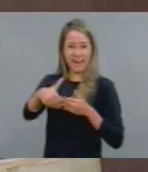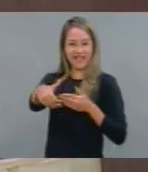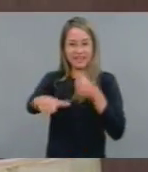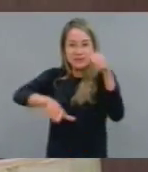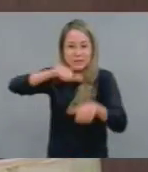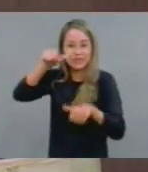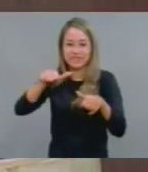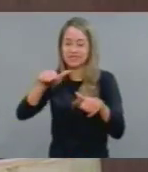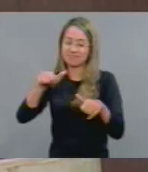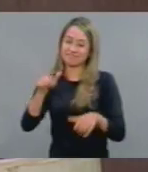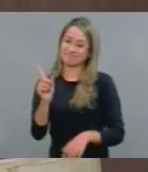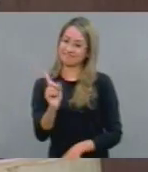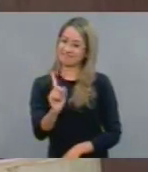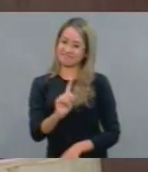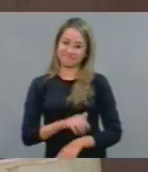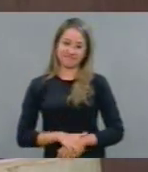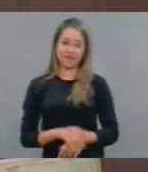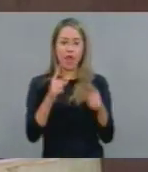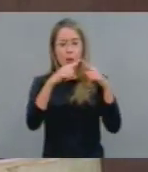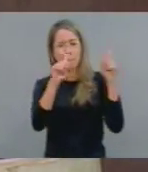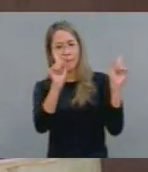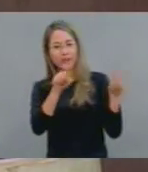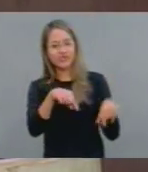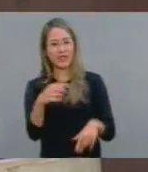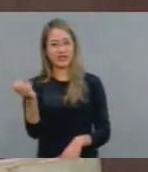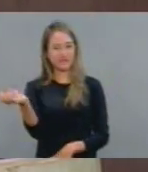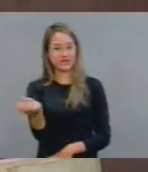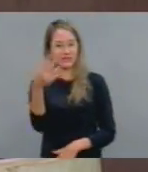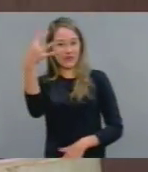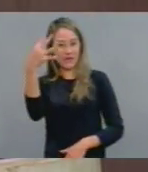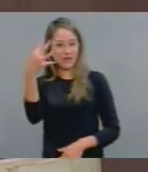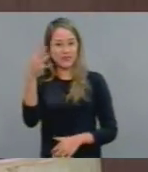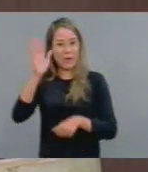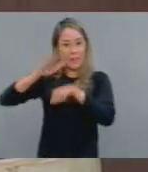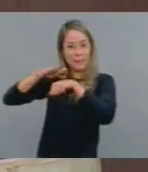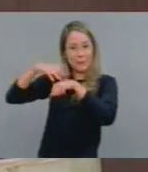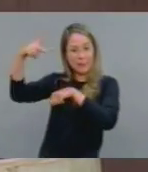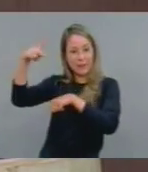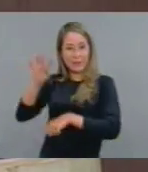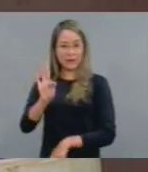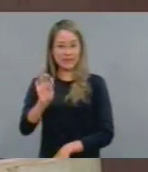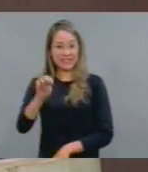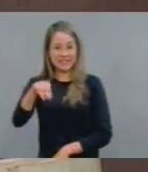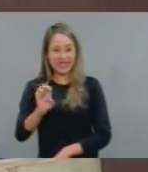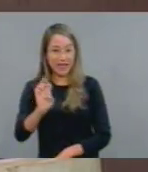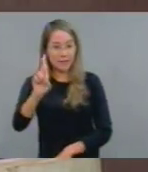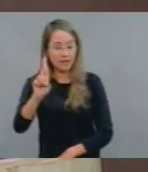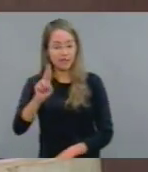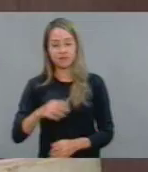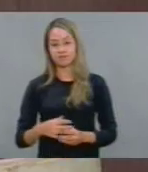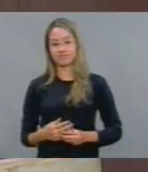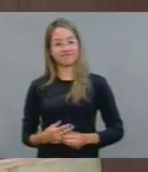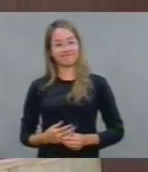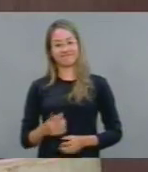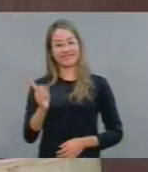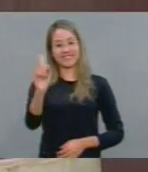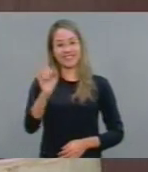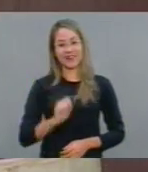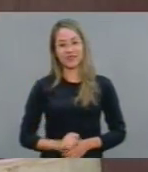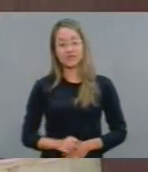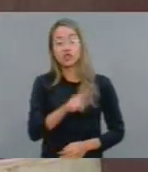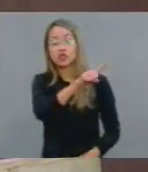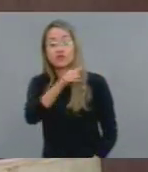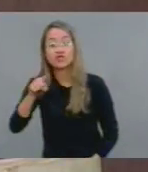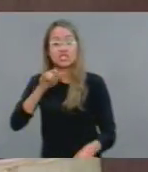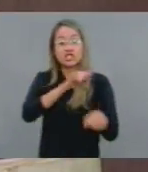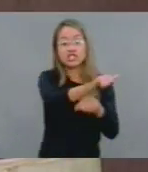não é um projeto utópico. Isso é, sobretudo, uma distopia. Isso é um pesadelo que o Brasil está vivendo. O